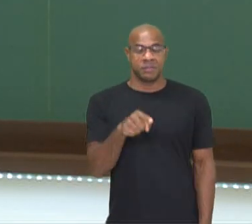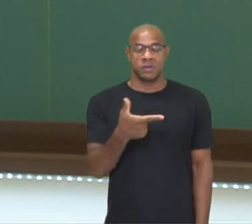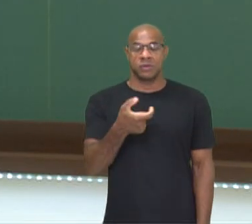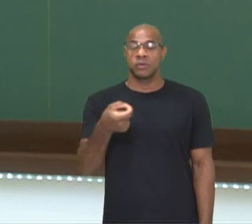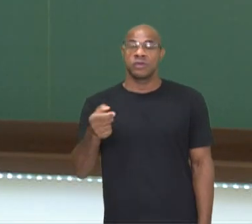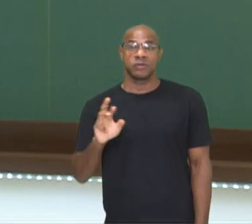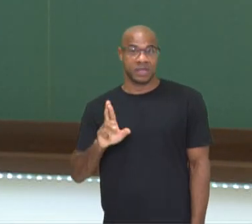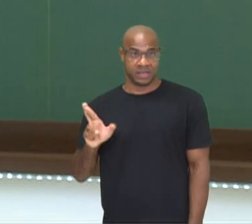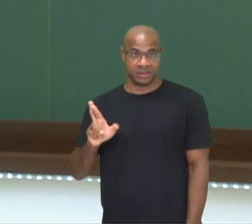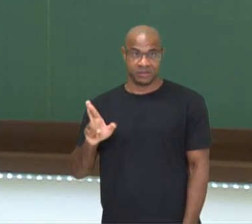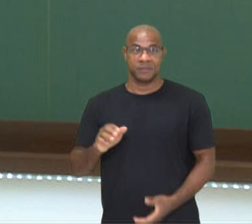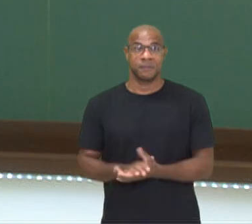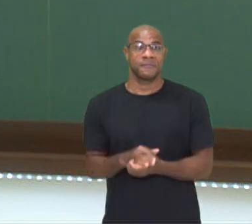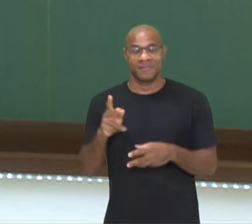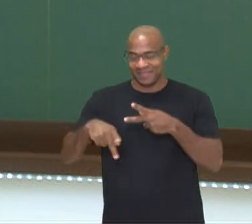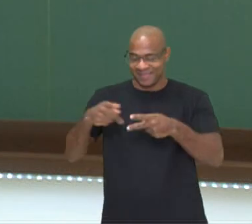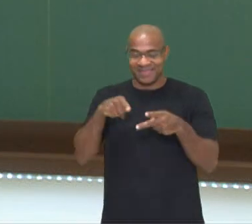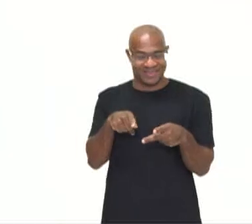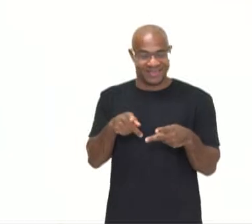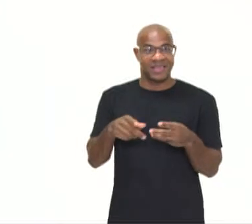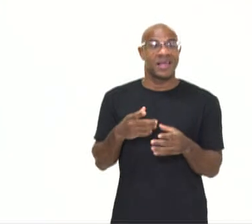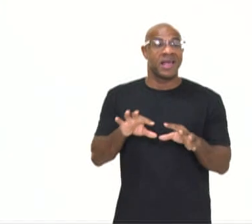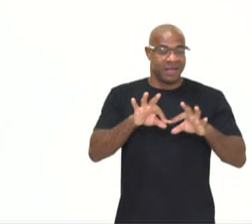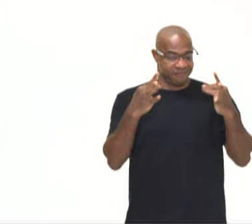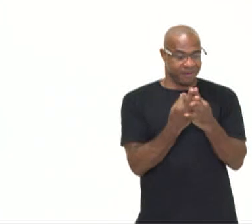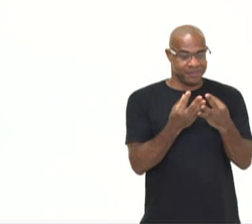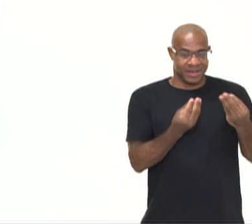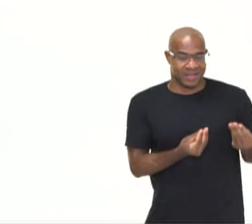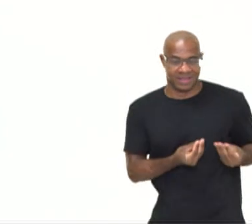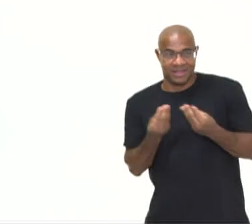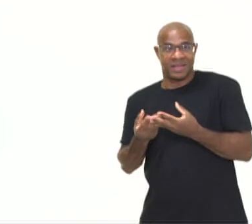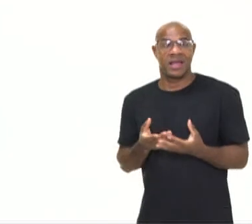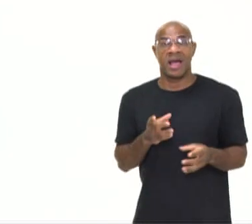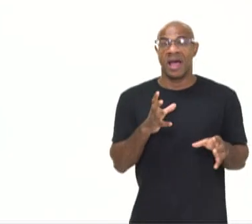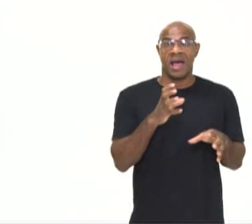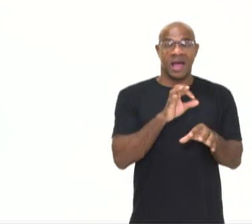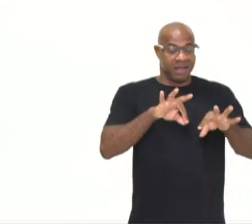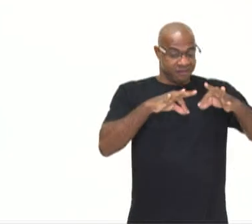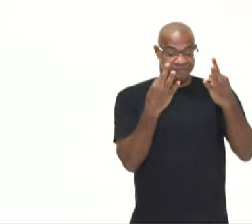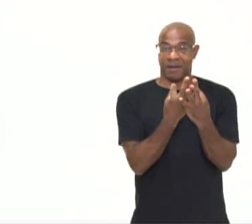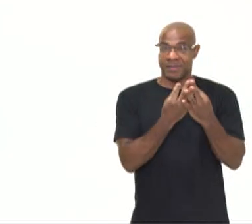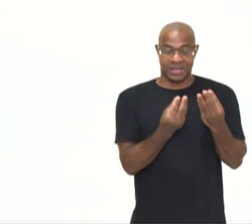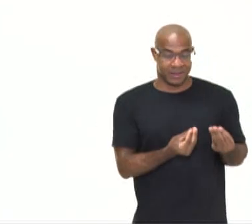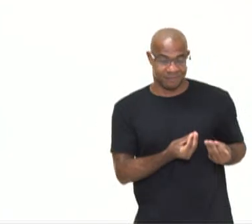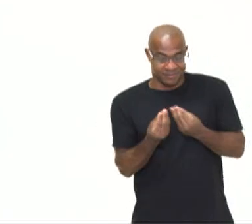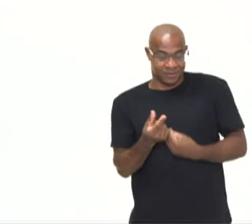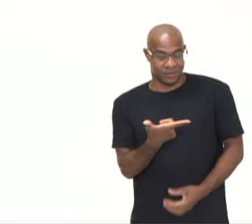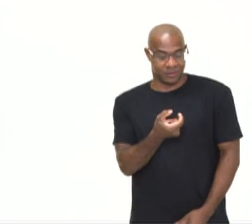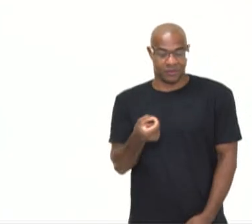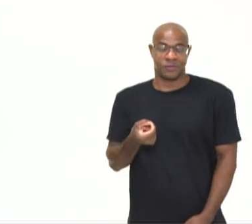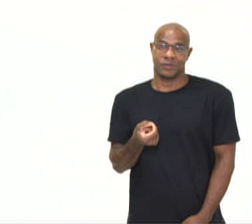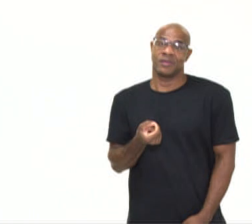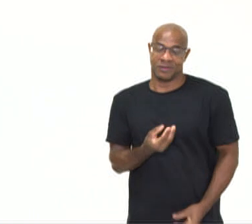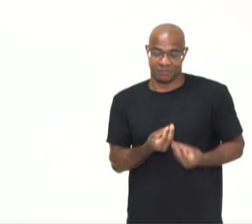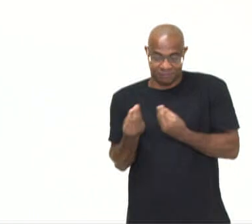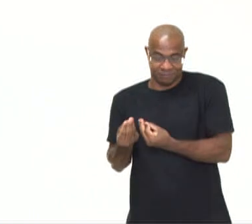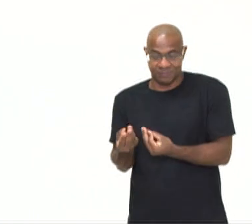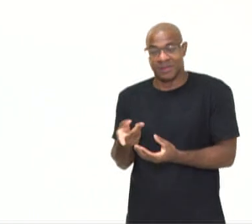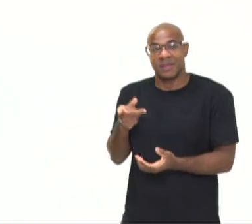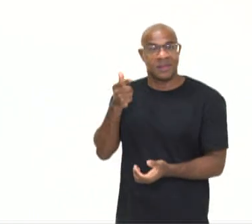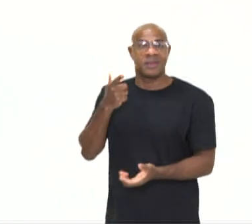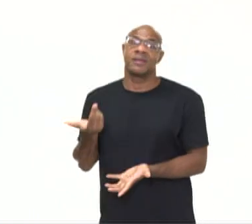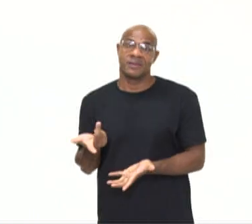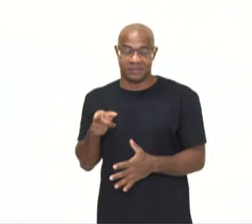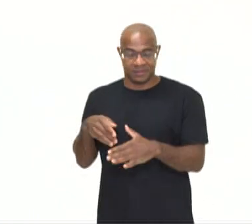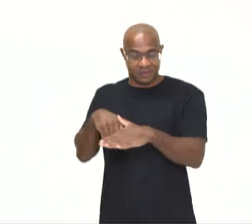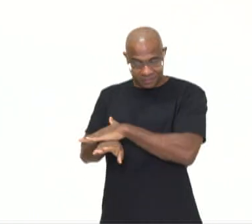tá? Como presente, sua família contribuiu com 200. Opa, então já ficou mais barato, né? Joyce, portanto,